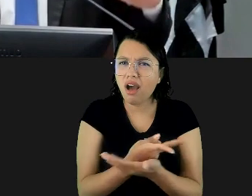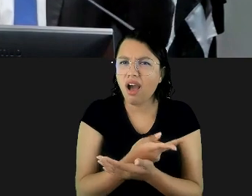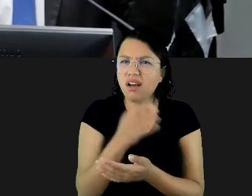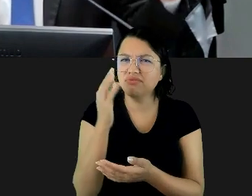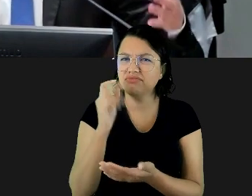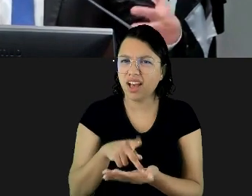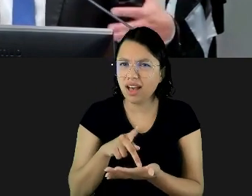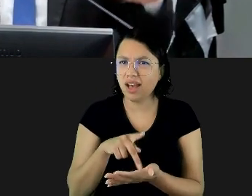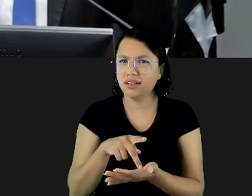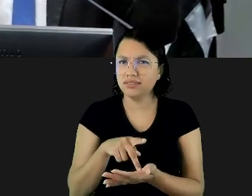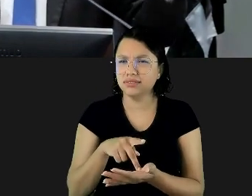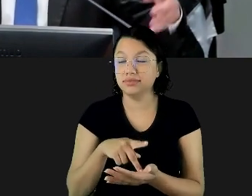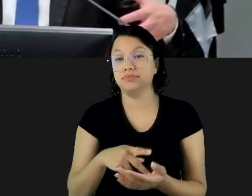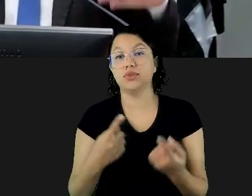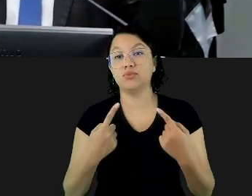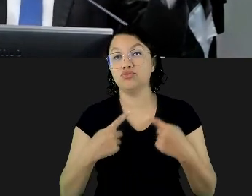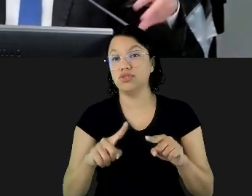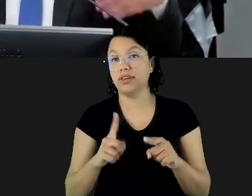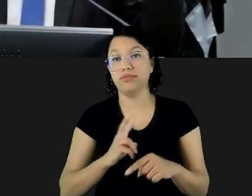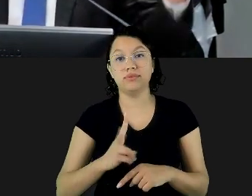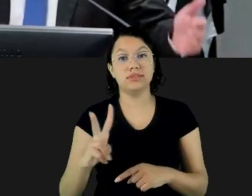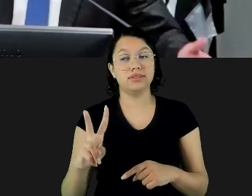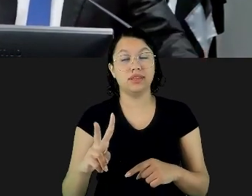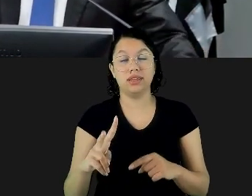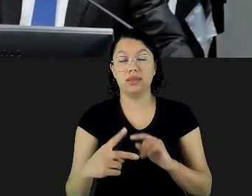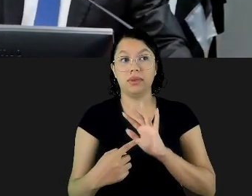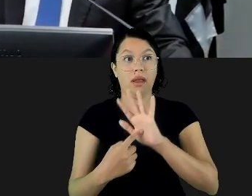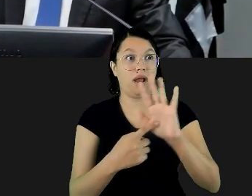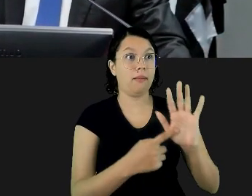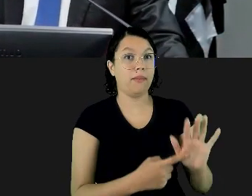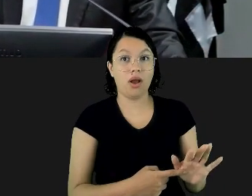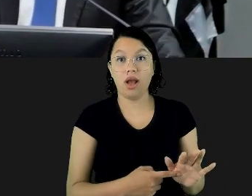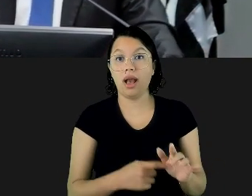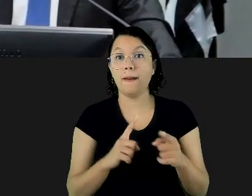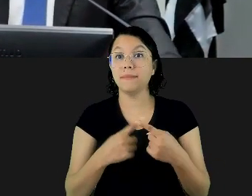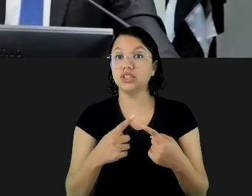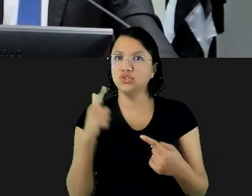desafios sempre estão aparecendo e a gente está vencendo eles.